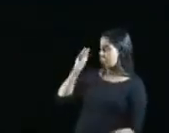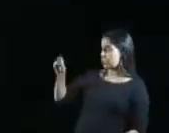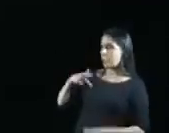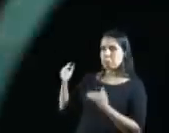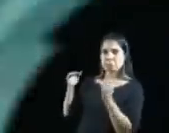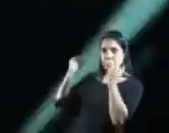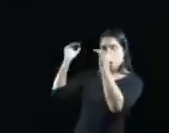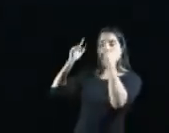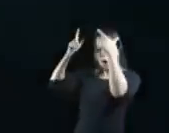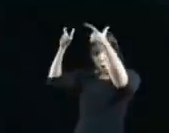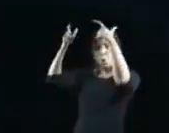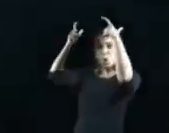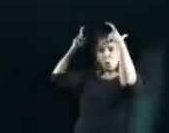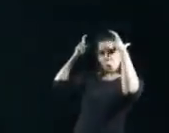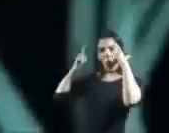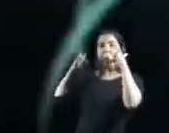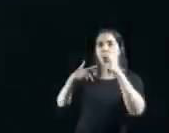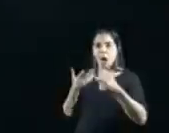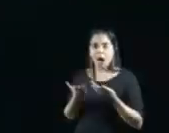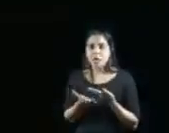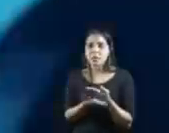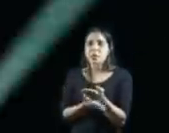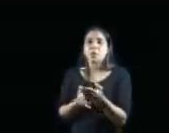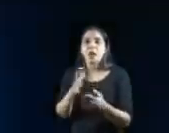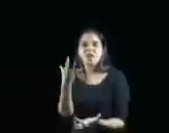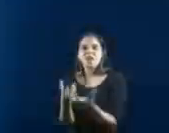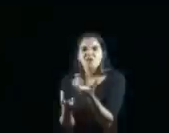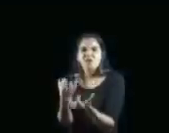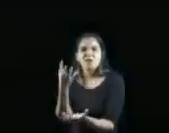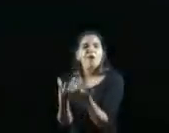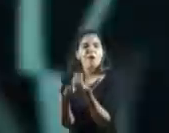Os reis da menina fornalha